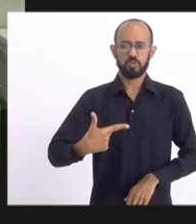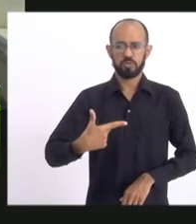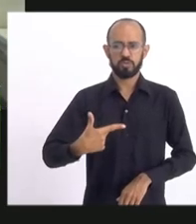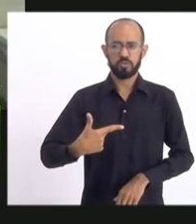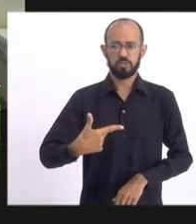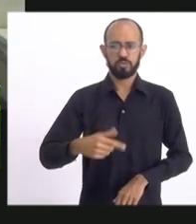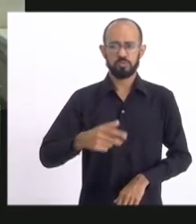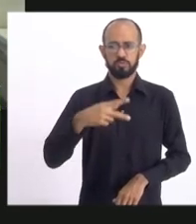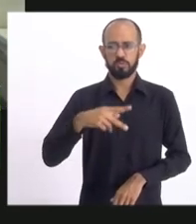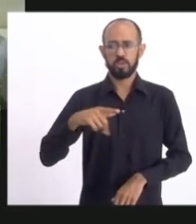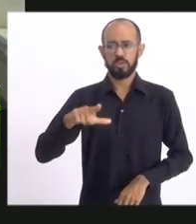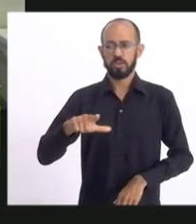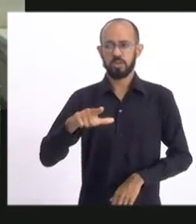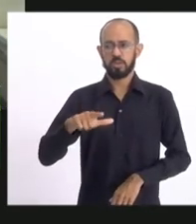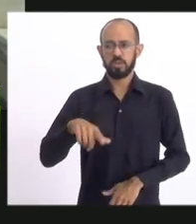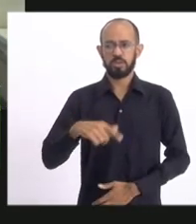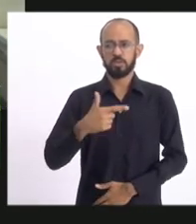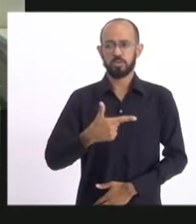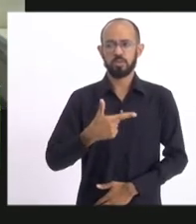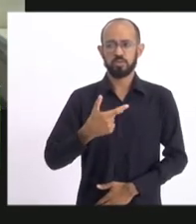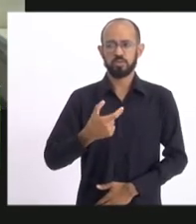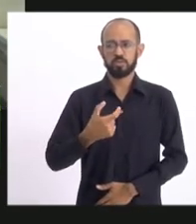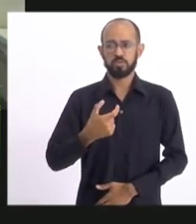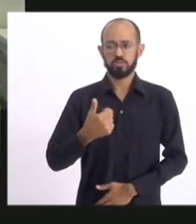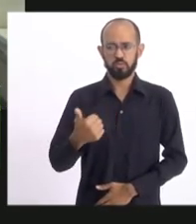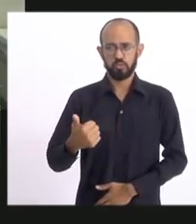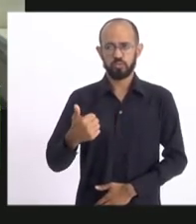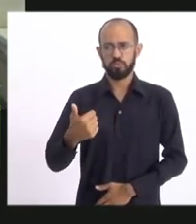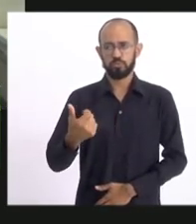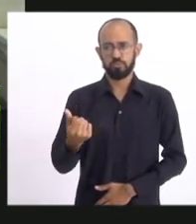lei 2161. Do querido Daniel Librelon.